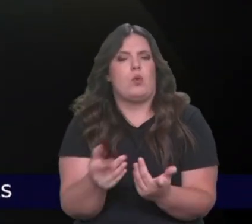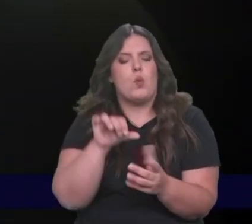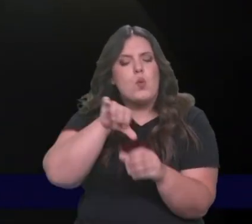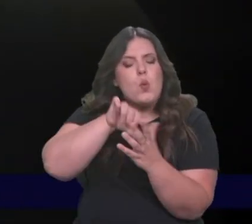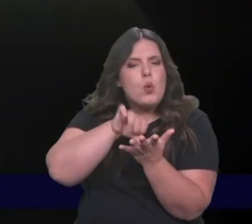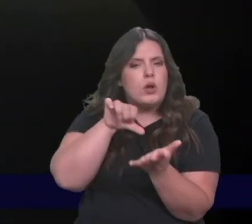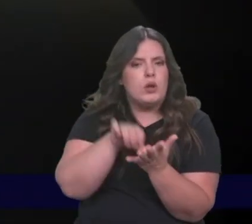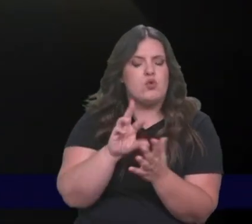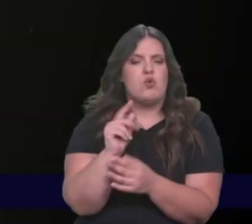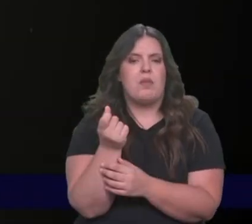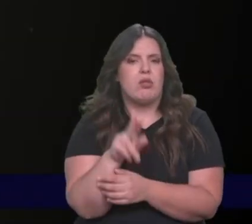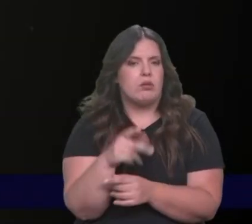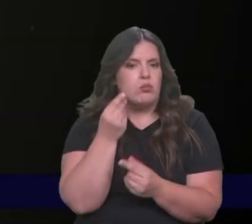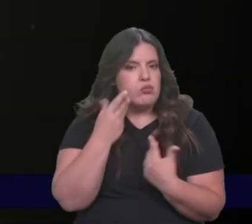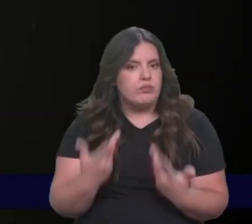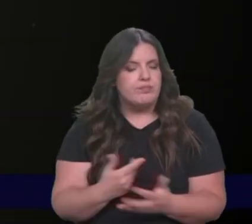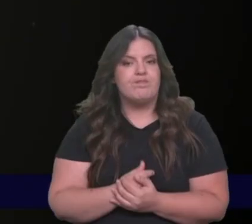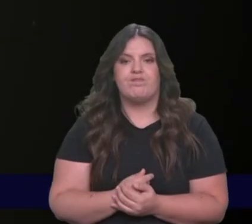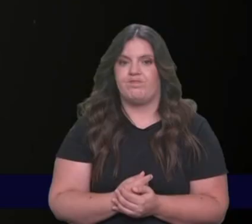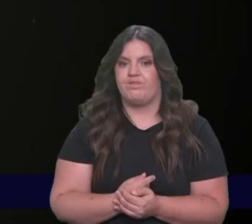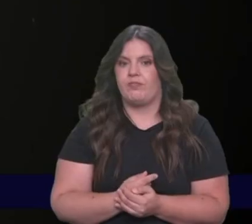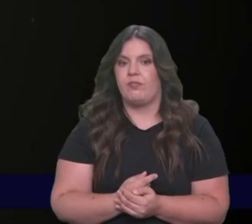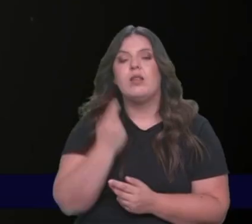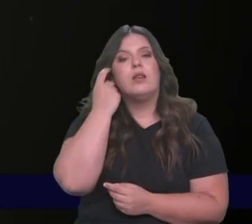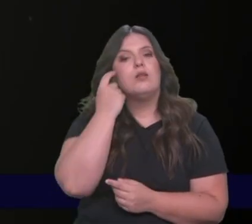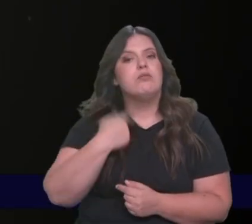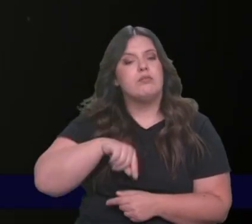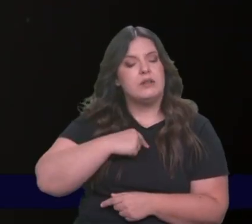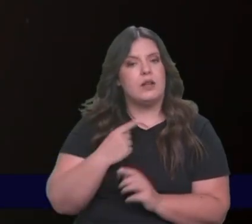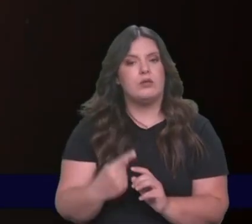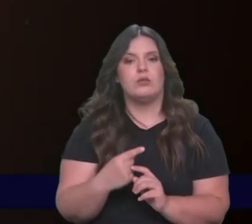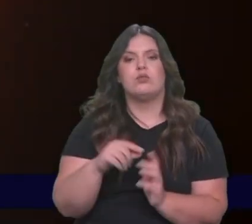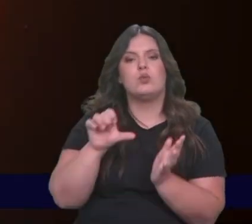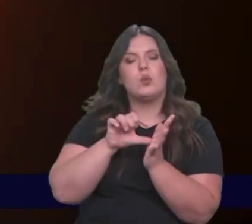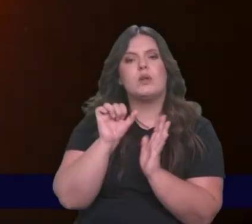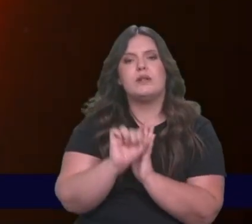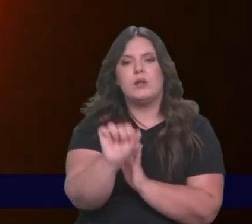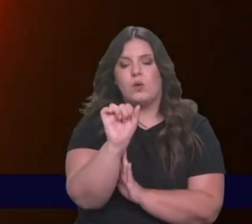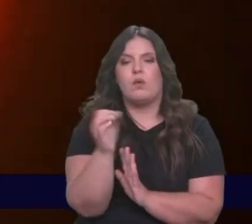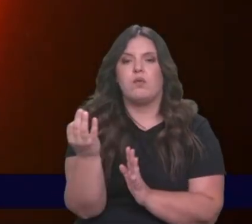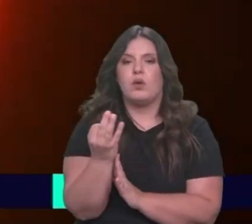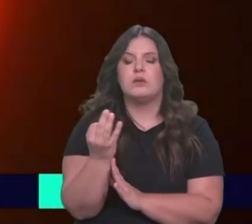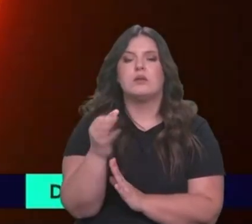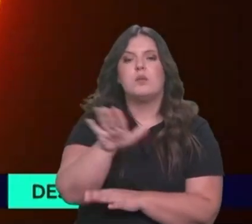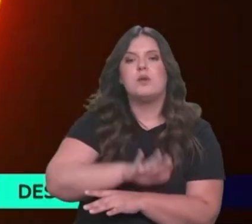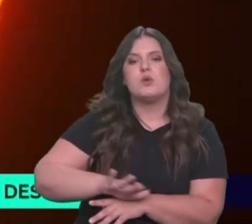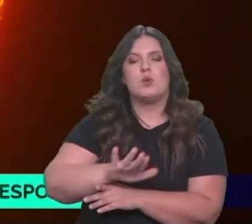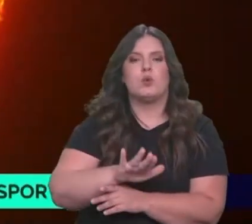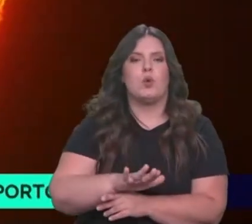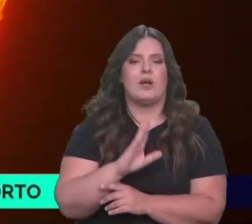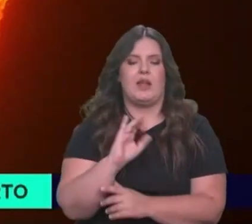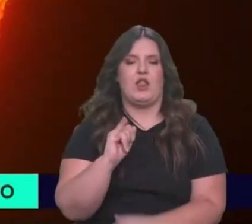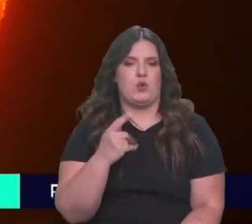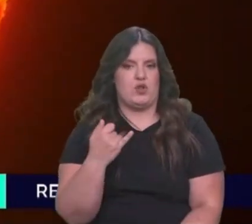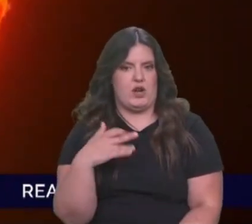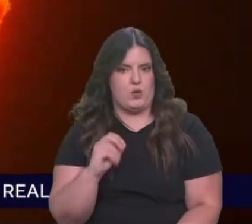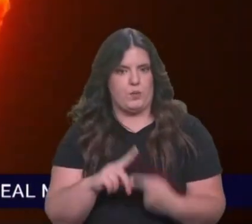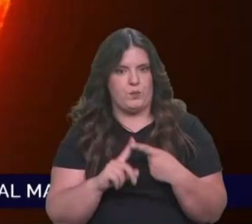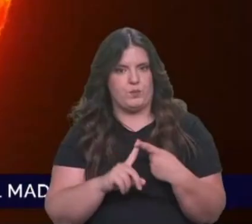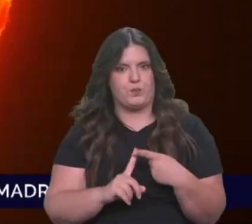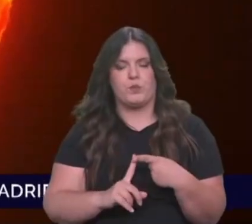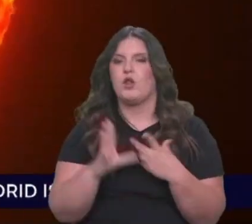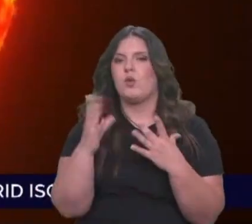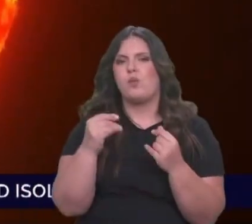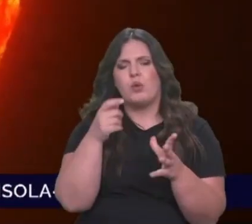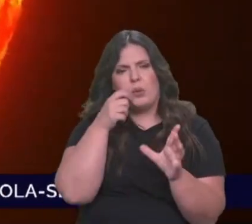de Júpiter. Pensávamos que o seu núcleo seria uma zona de hidrogênio